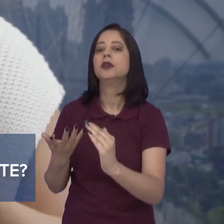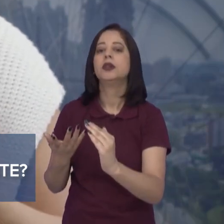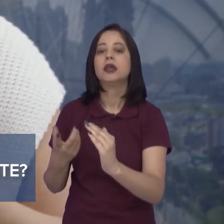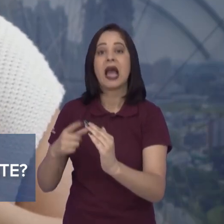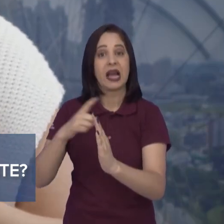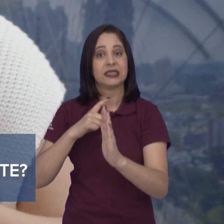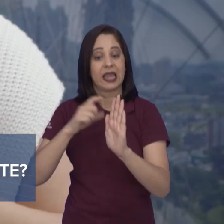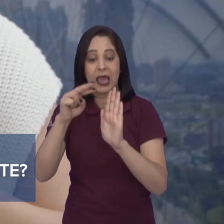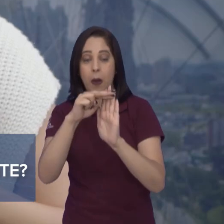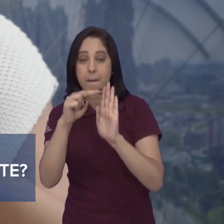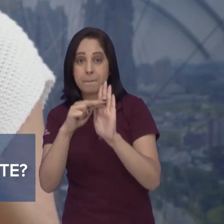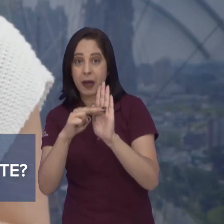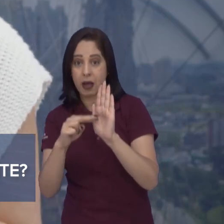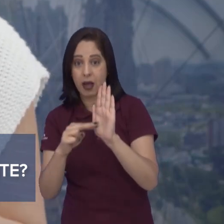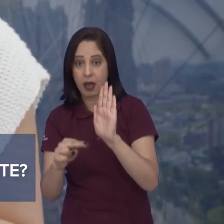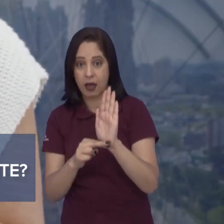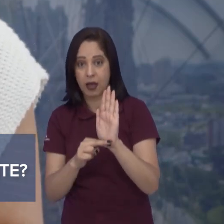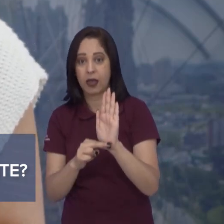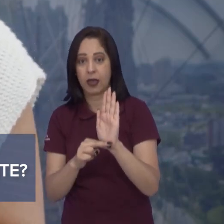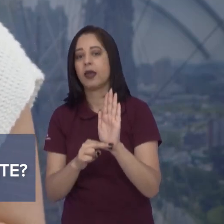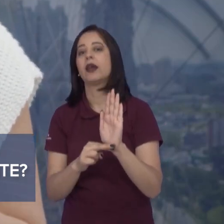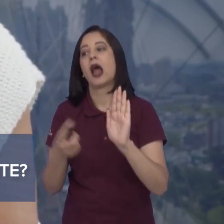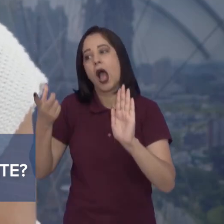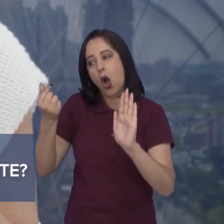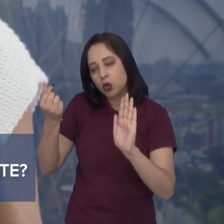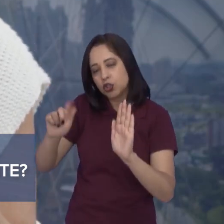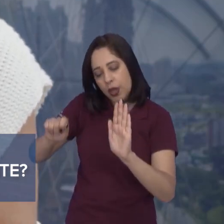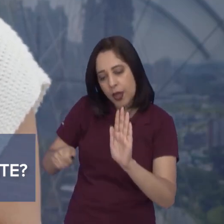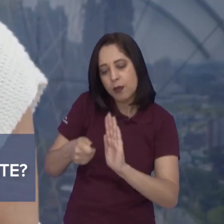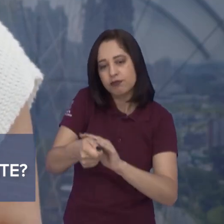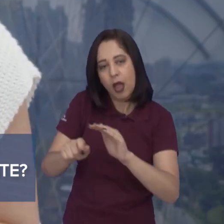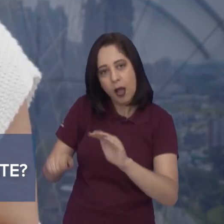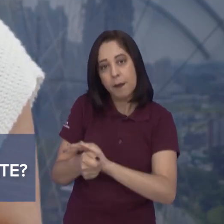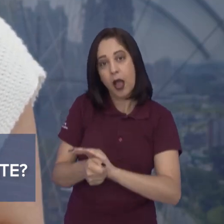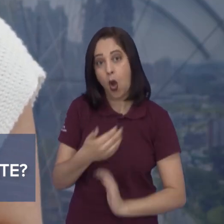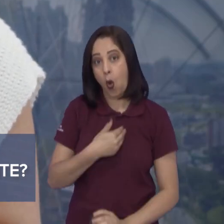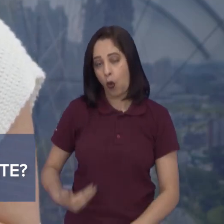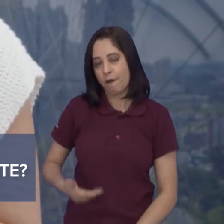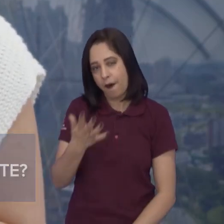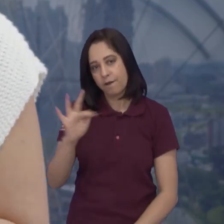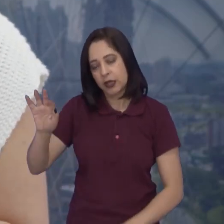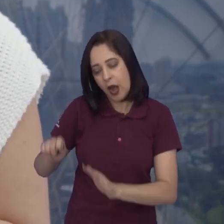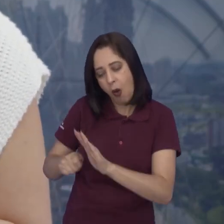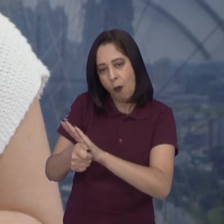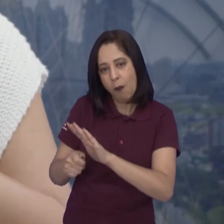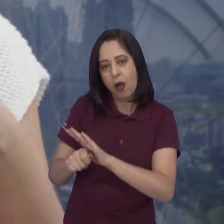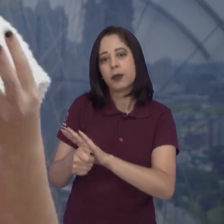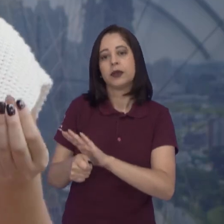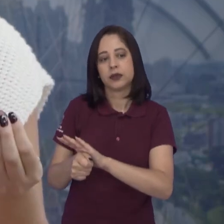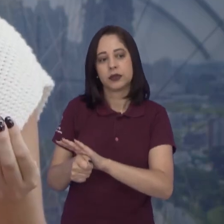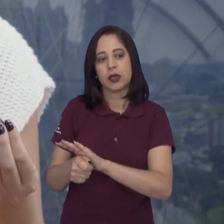uma normativa para recebimentos de fundos, né? Recursos federais para trazer para o município. E aí